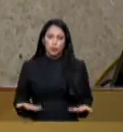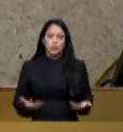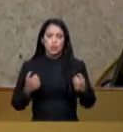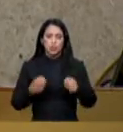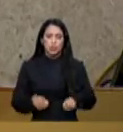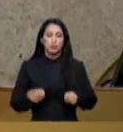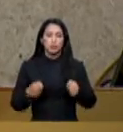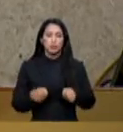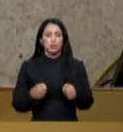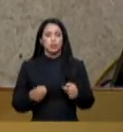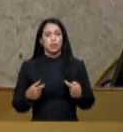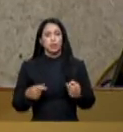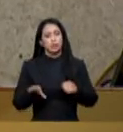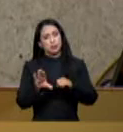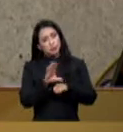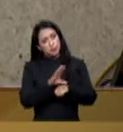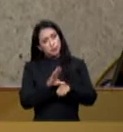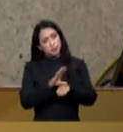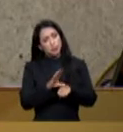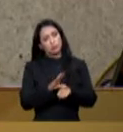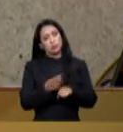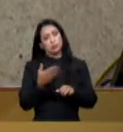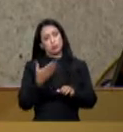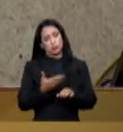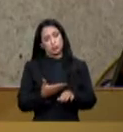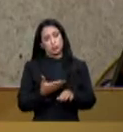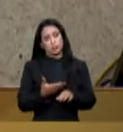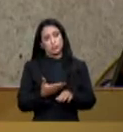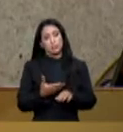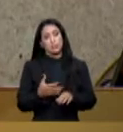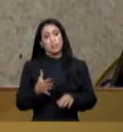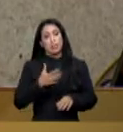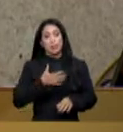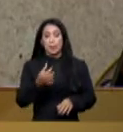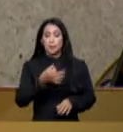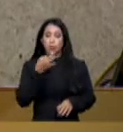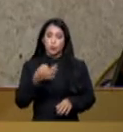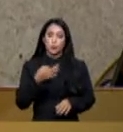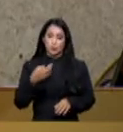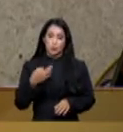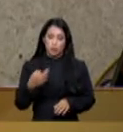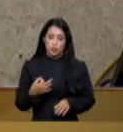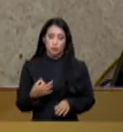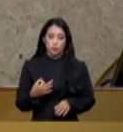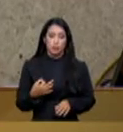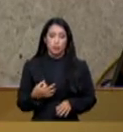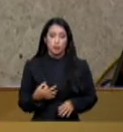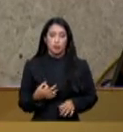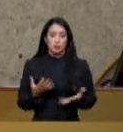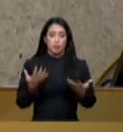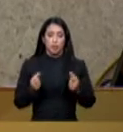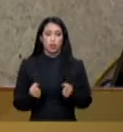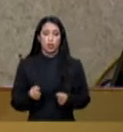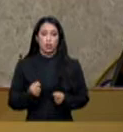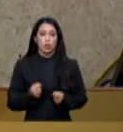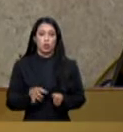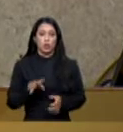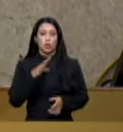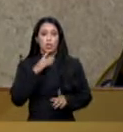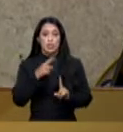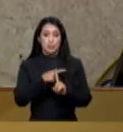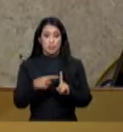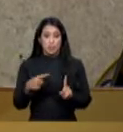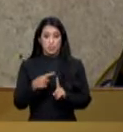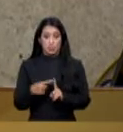questão constitucional. Por outro lado, no meu modo de ver, é despiciando conhecer parcialmente as